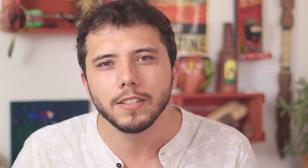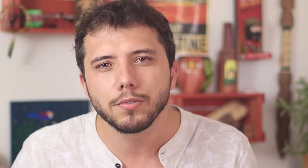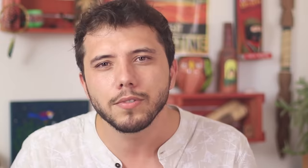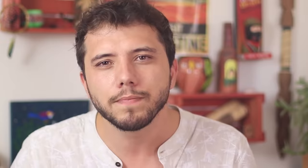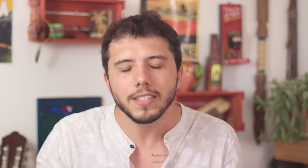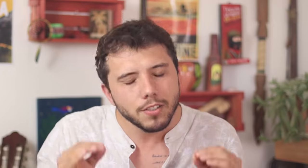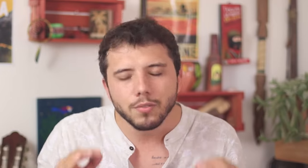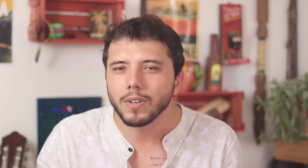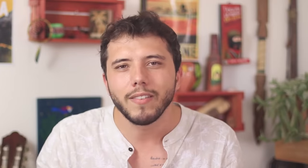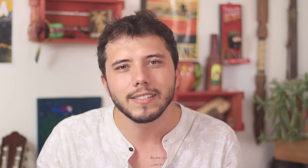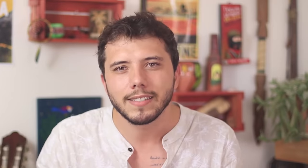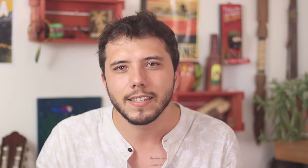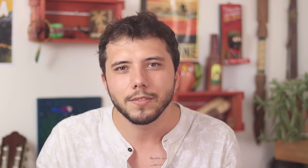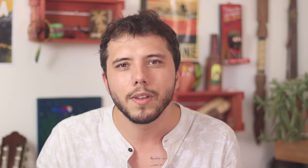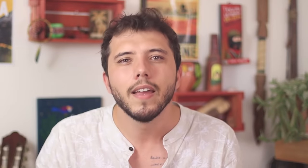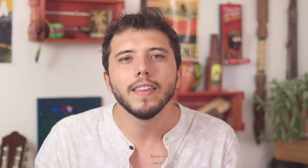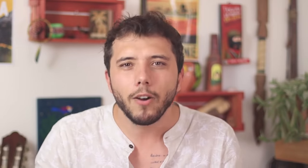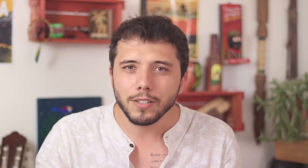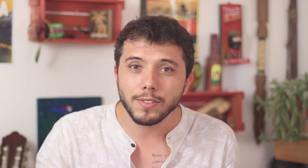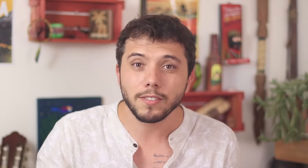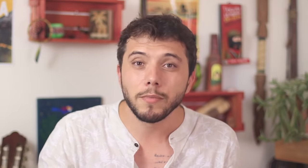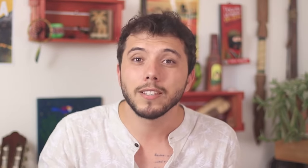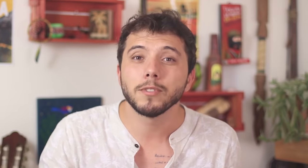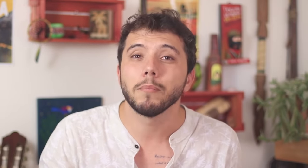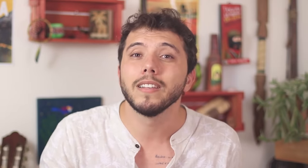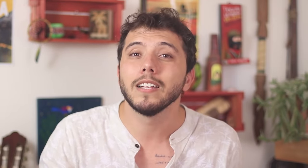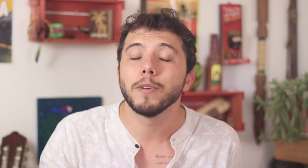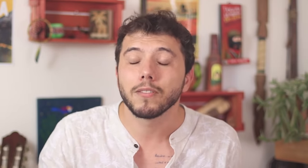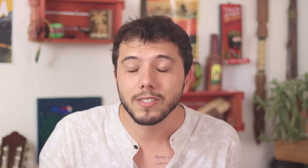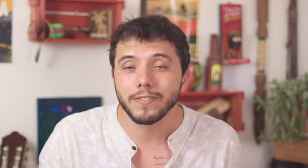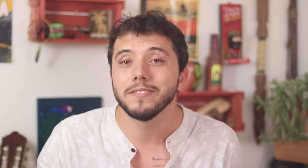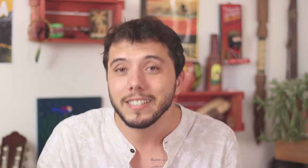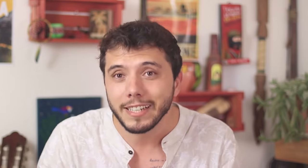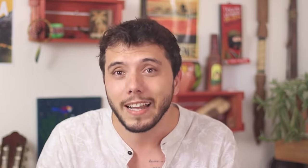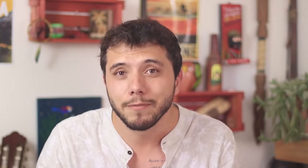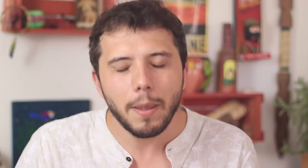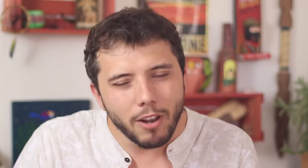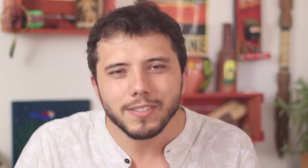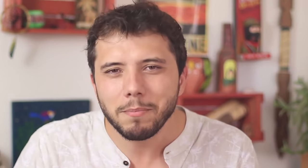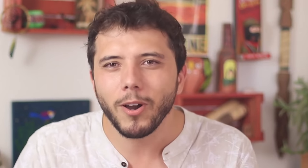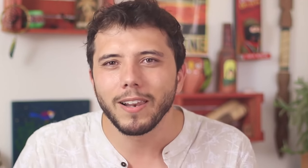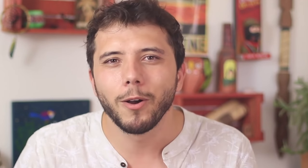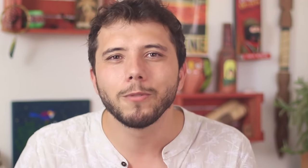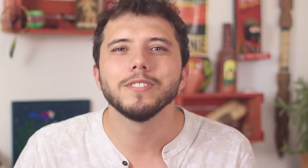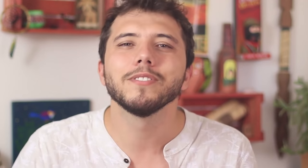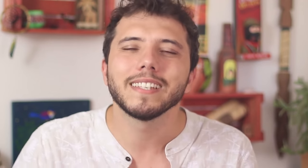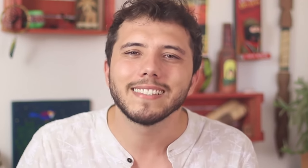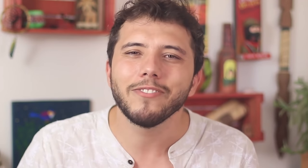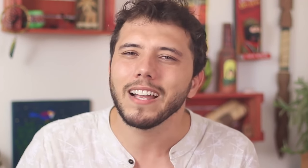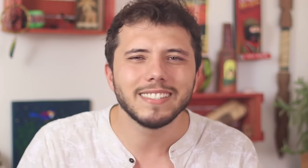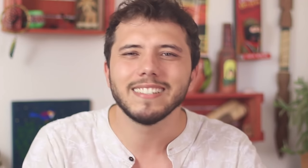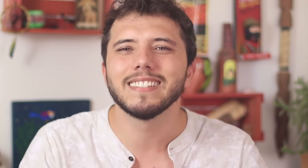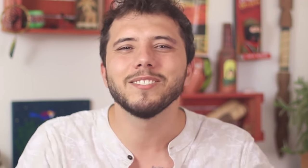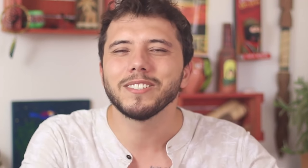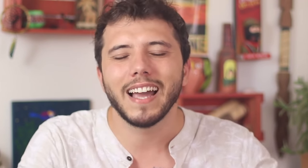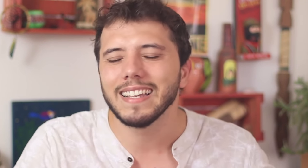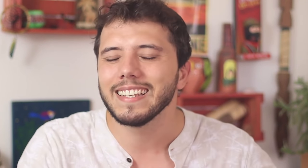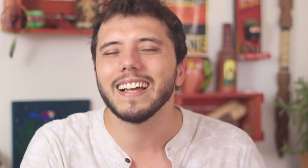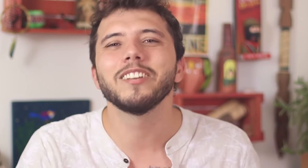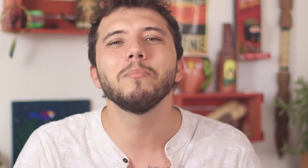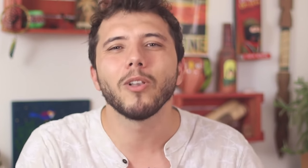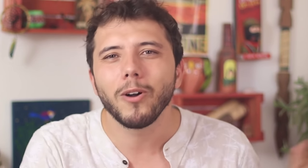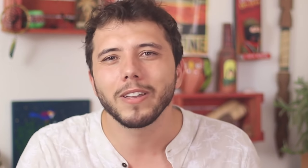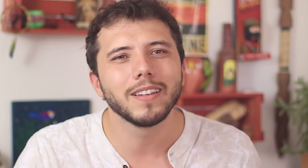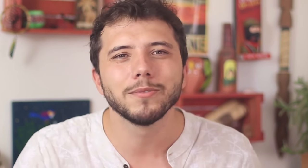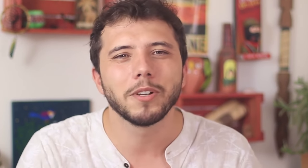tentou mascarar com fake news a gente nunca vai esquecer isso e a hora de você assumir responsabilidade pelo que você fez vai chegar é melhor você ir embora logo se você quiser ficar digitando